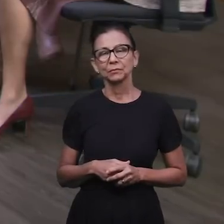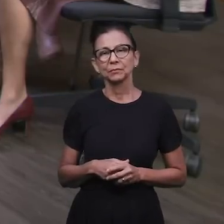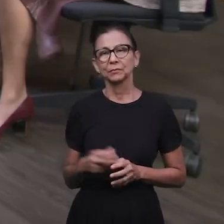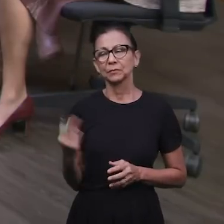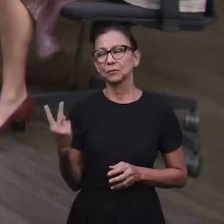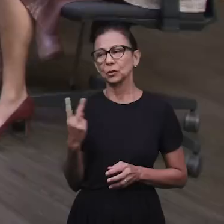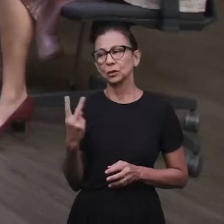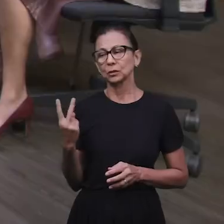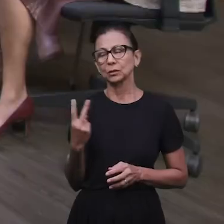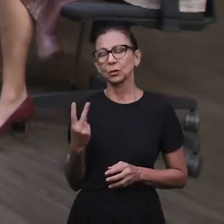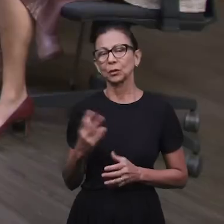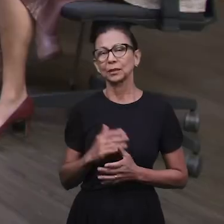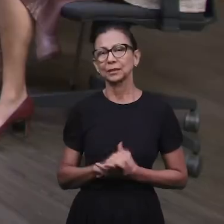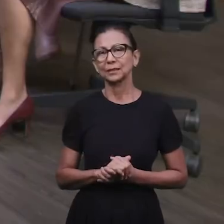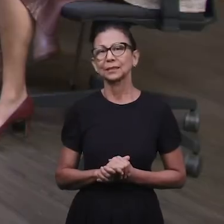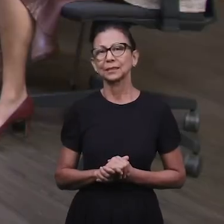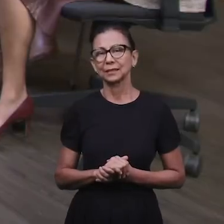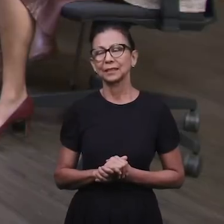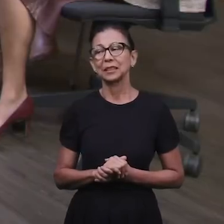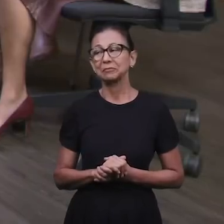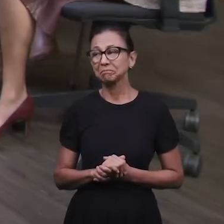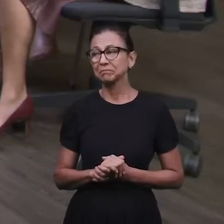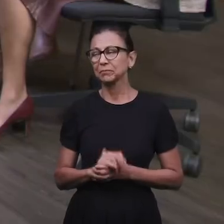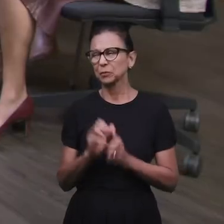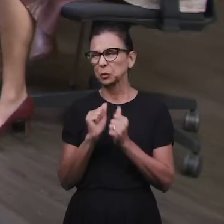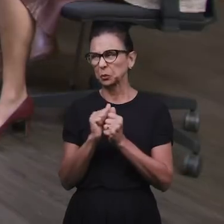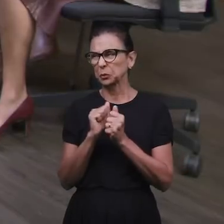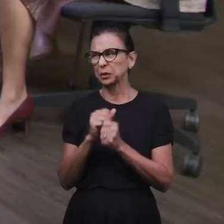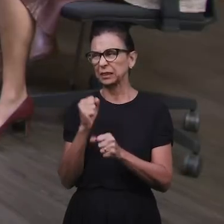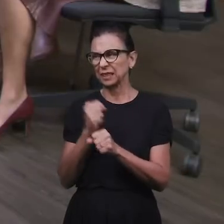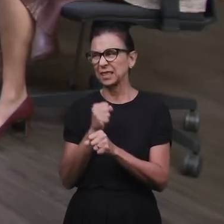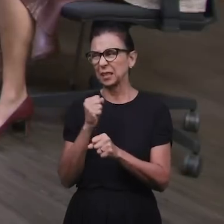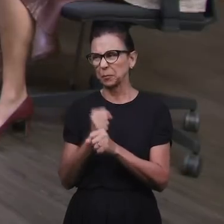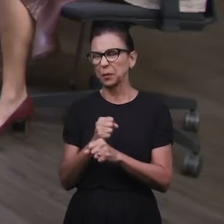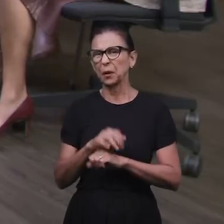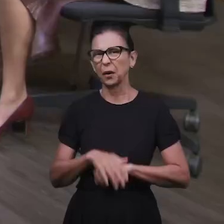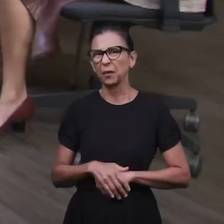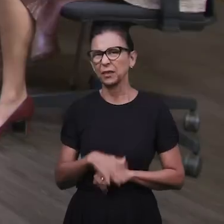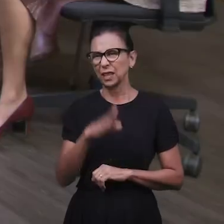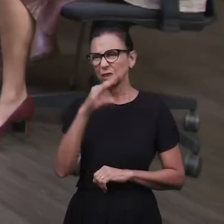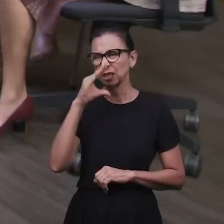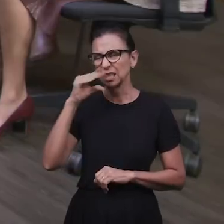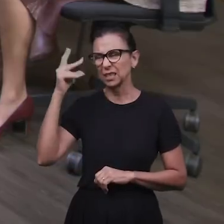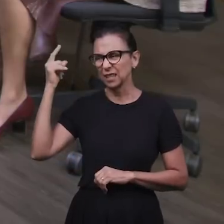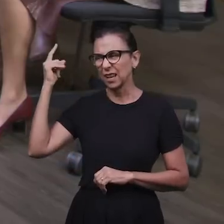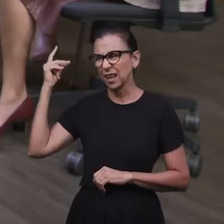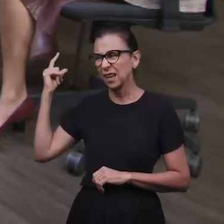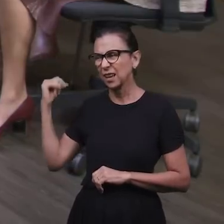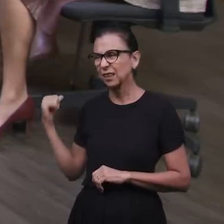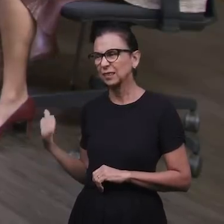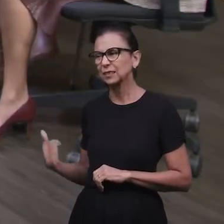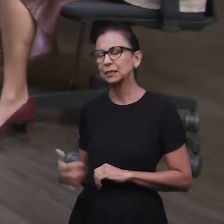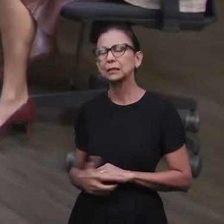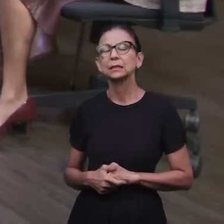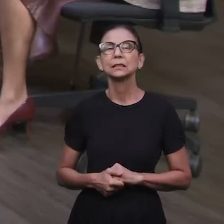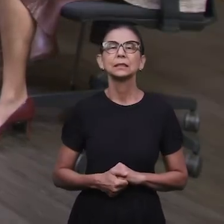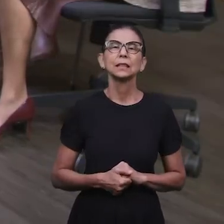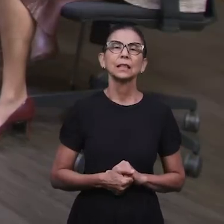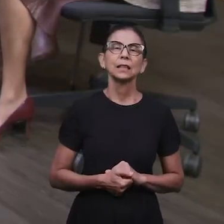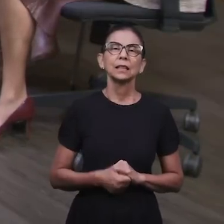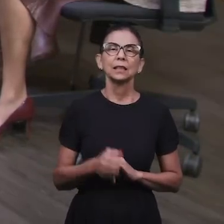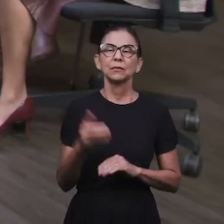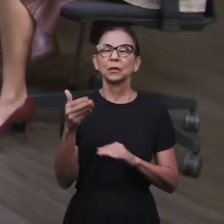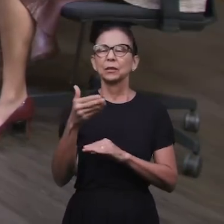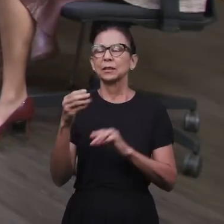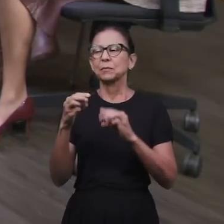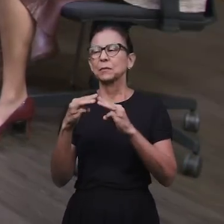Ailton e eu somos de uma história de crescimento nesta obra, né, Ailton? De Manaim ainda adolescentes e